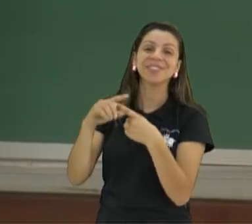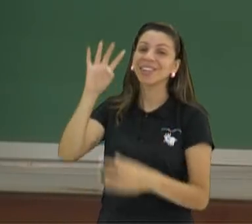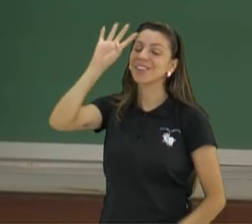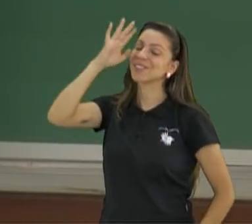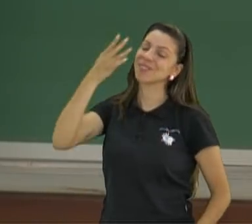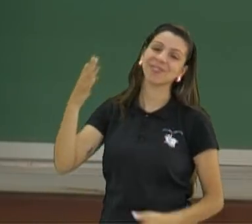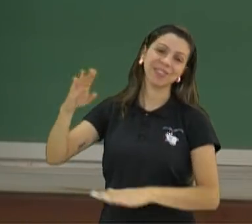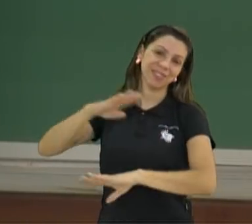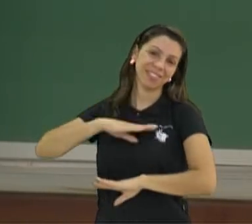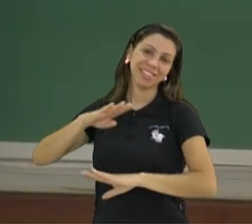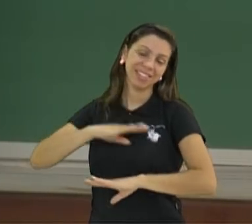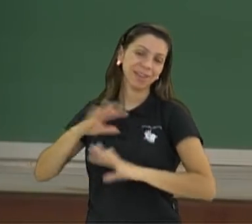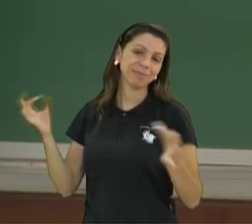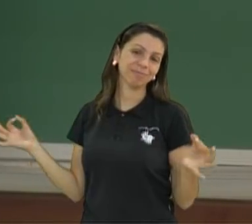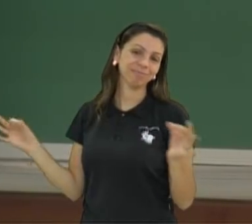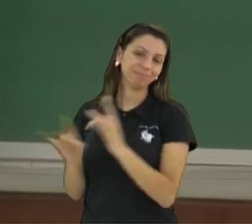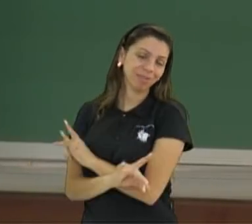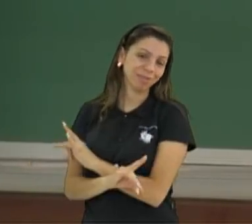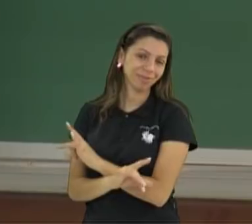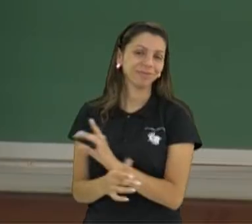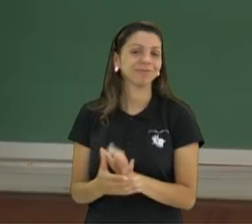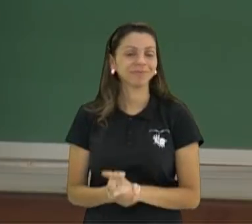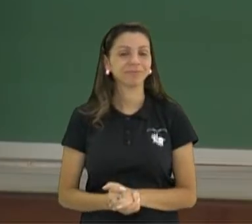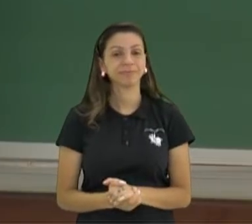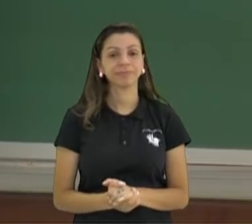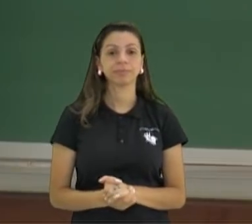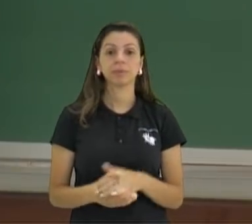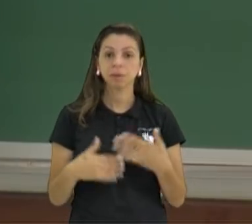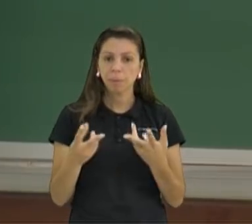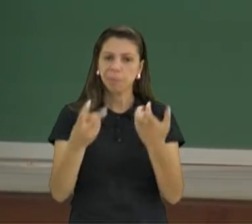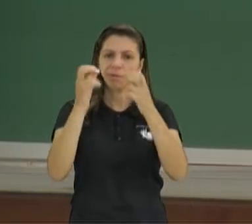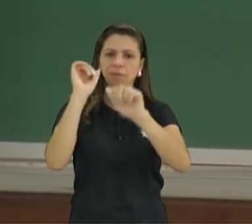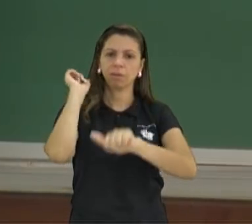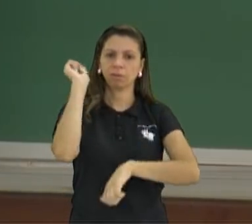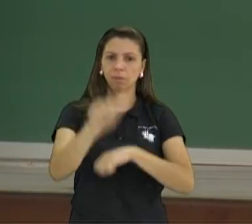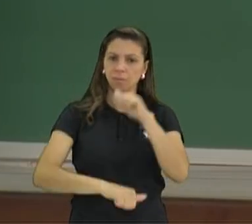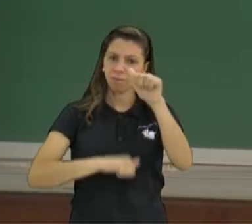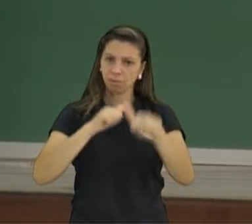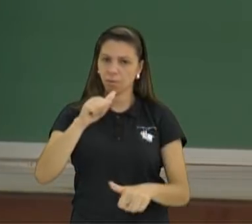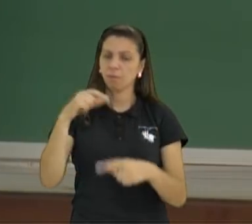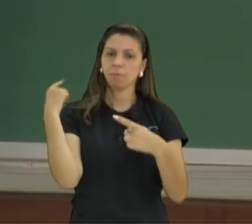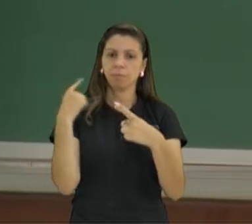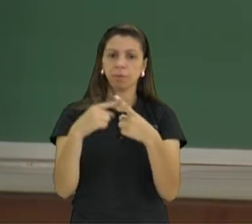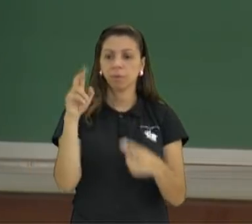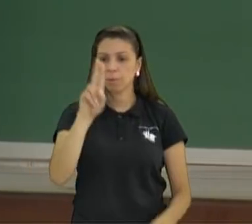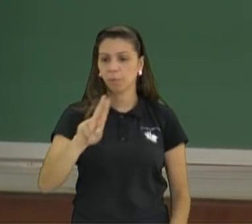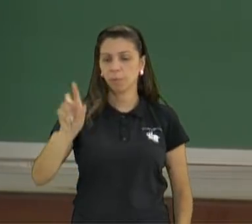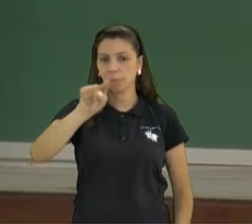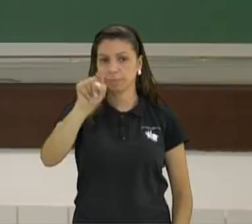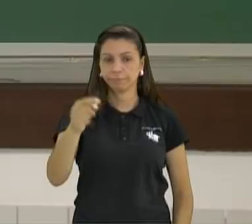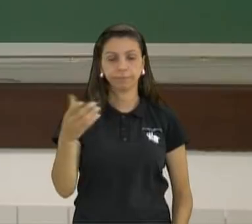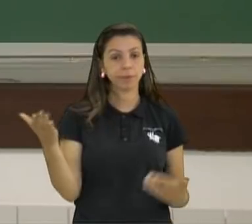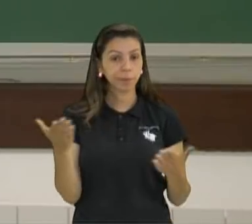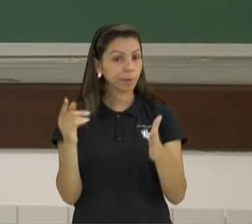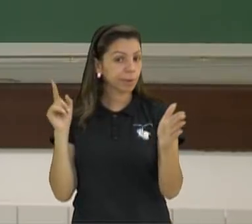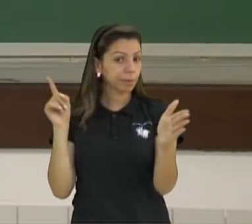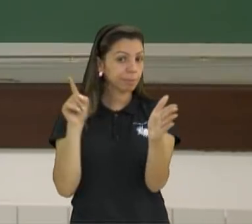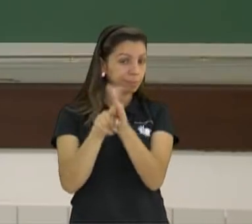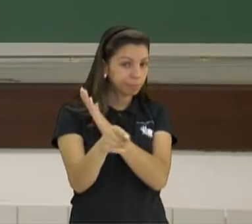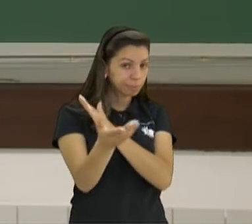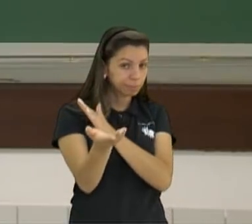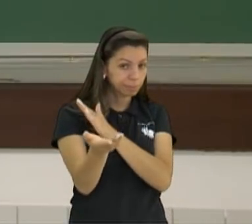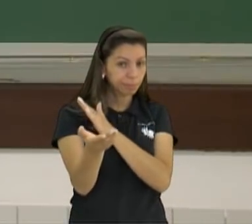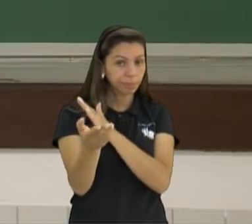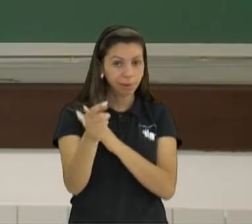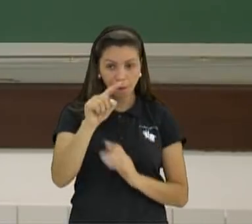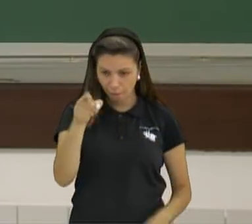situação. Tudo isso mudou por causa do uso da vírgula. Agora, a minha pergunta para você.